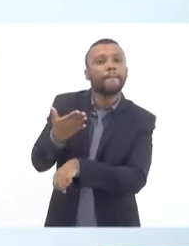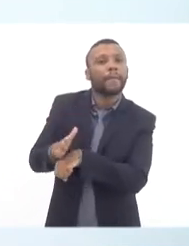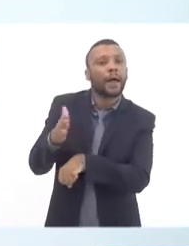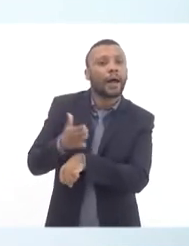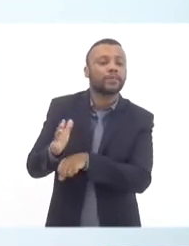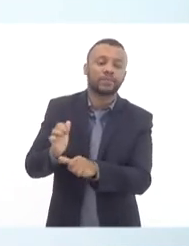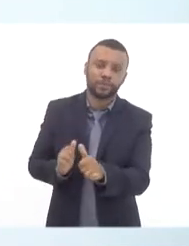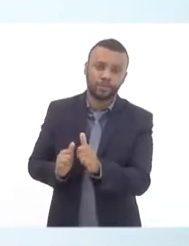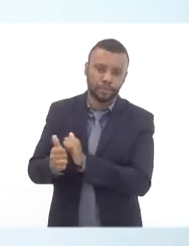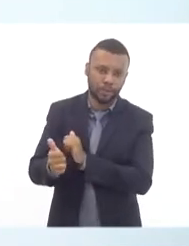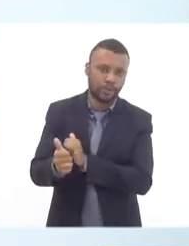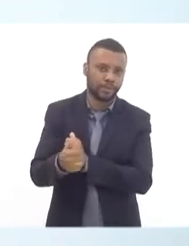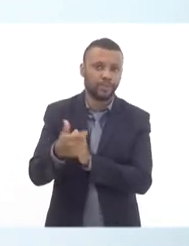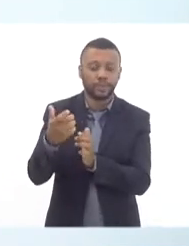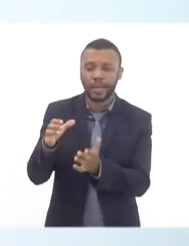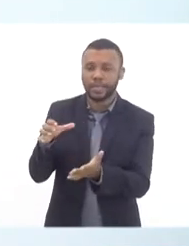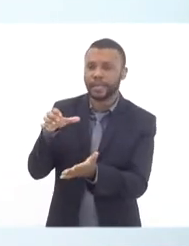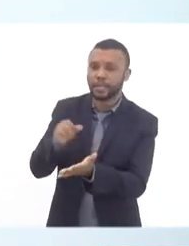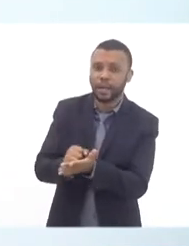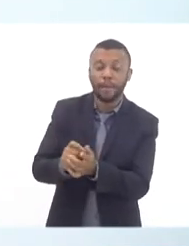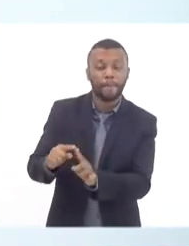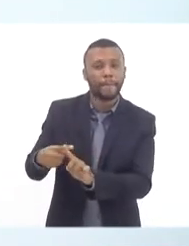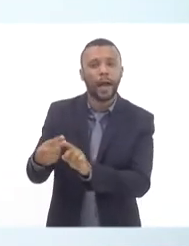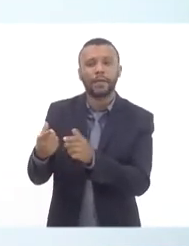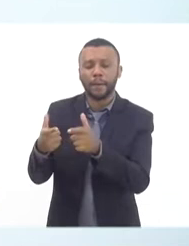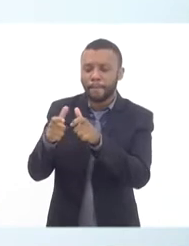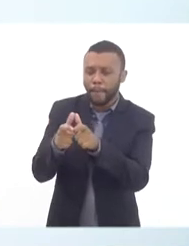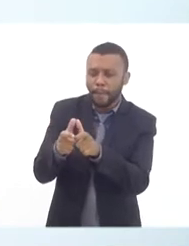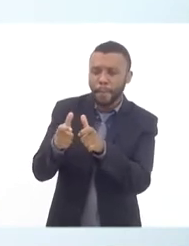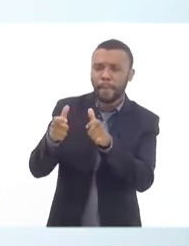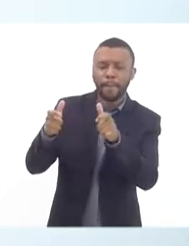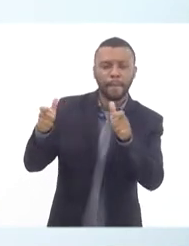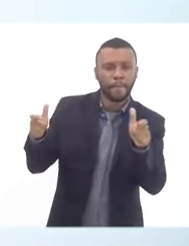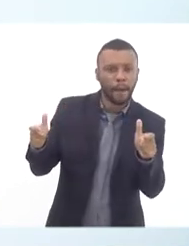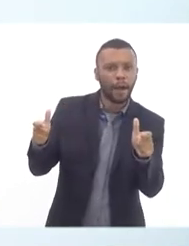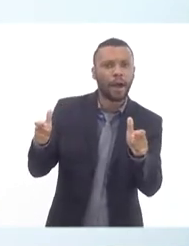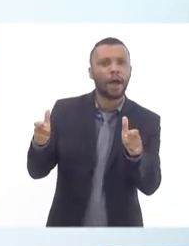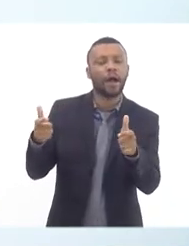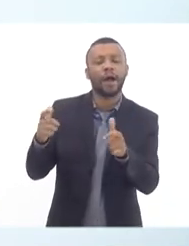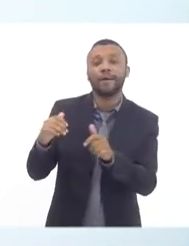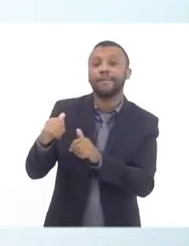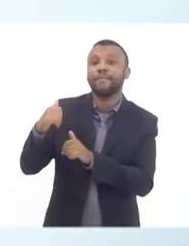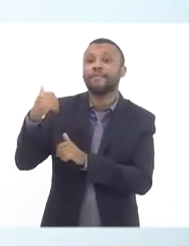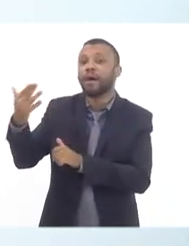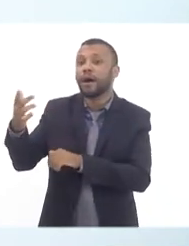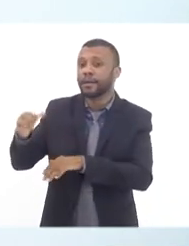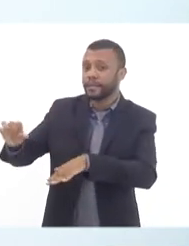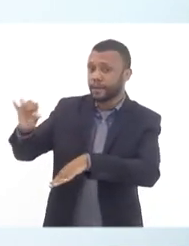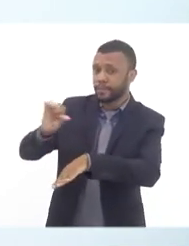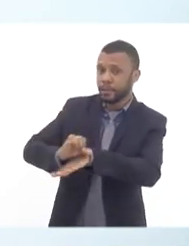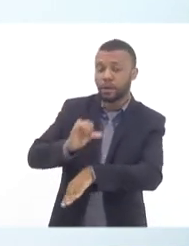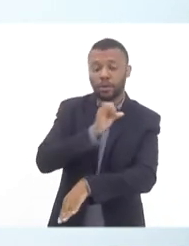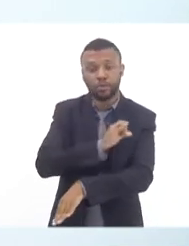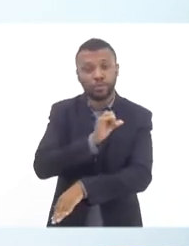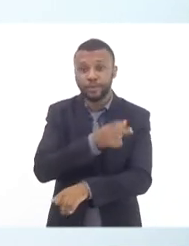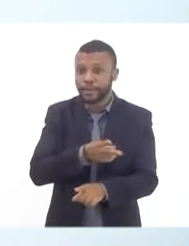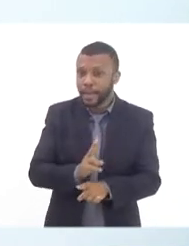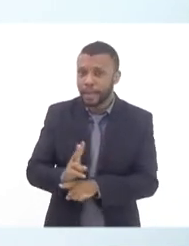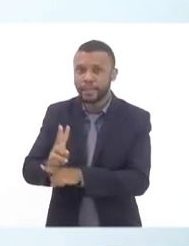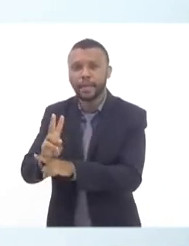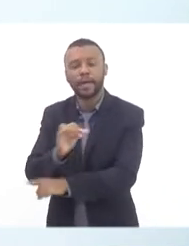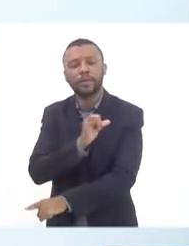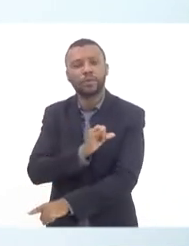A instalação e ampliação de equipamentos culturais fora da capital do estado, que atendam um grande rio na grande